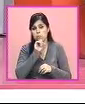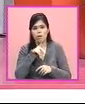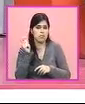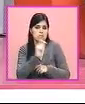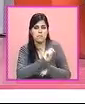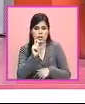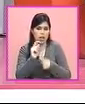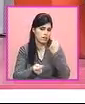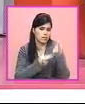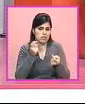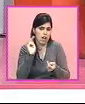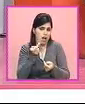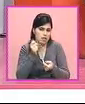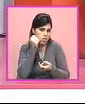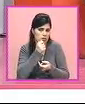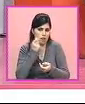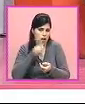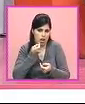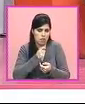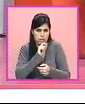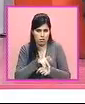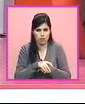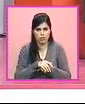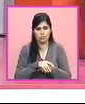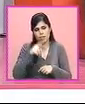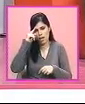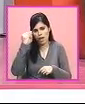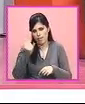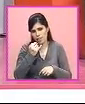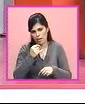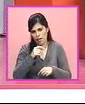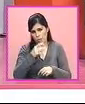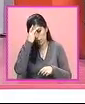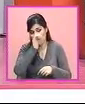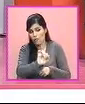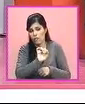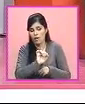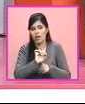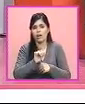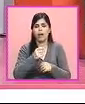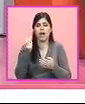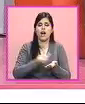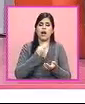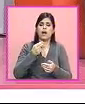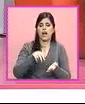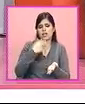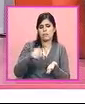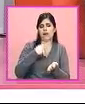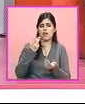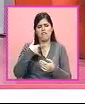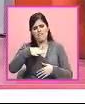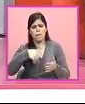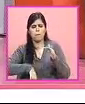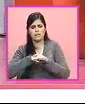às vezes até anos. Portanto, o conselho que deixa é que não esperem muito tempo a ver se passa ou a ver se